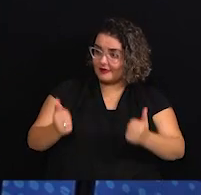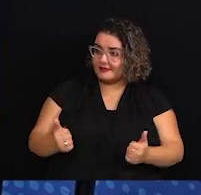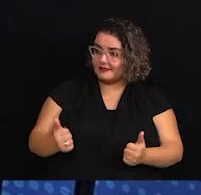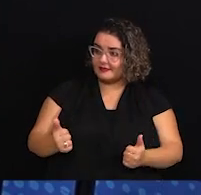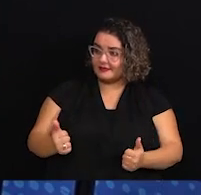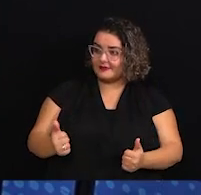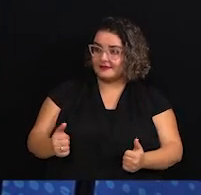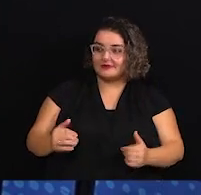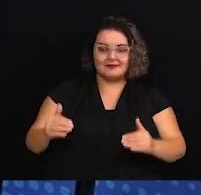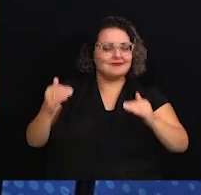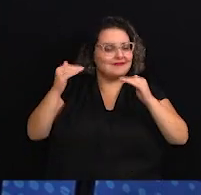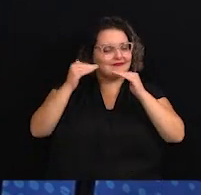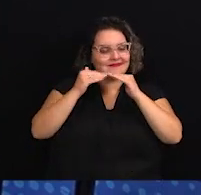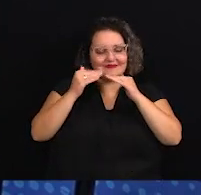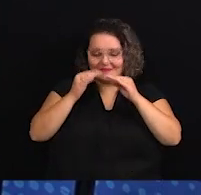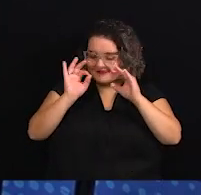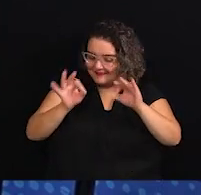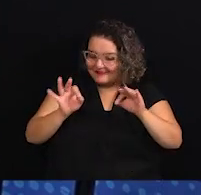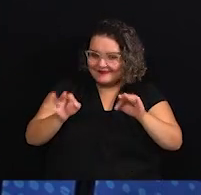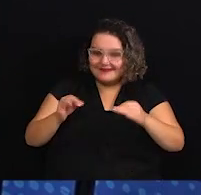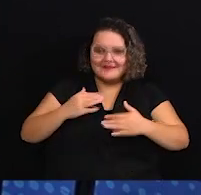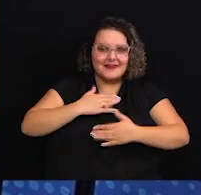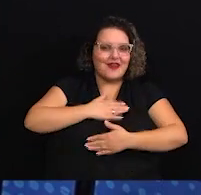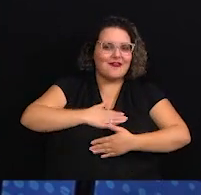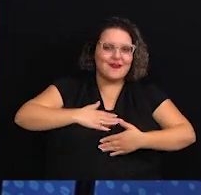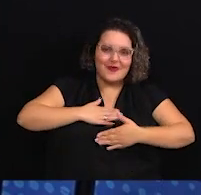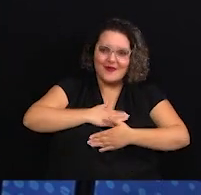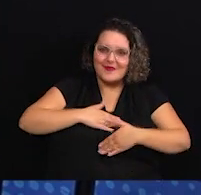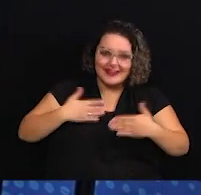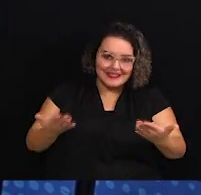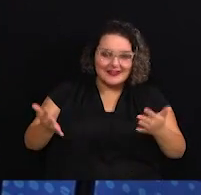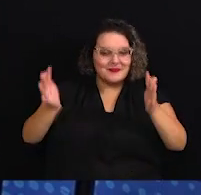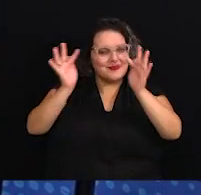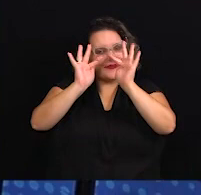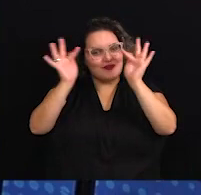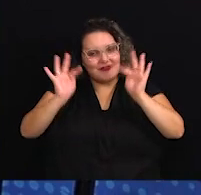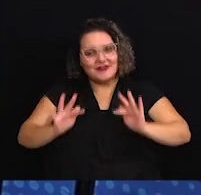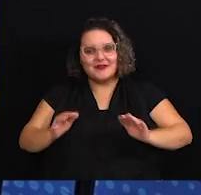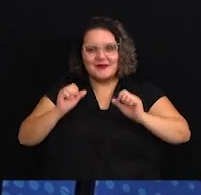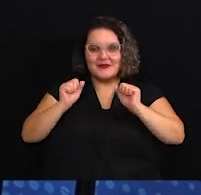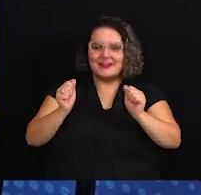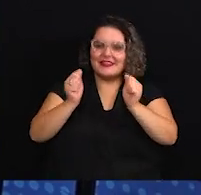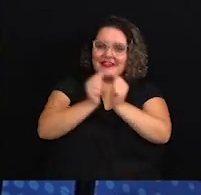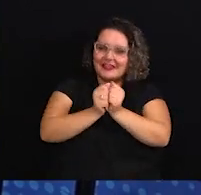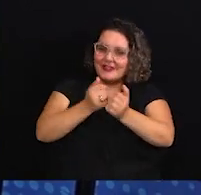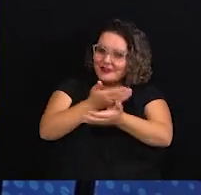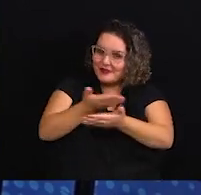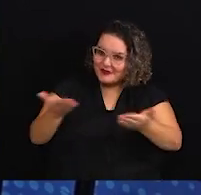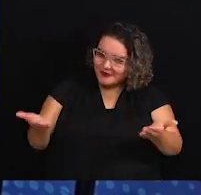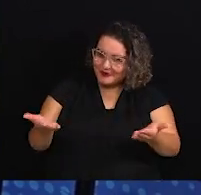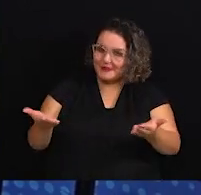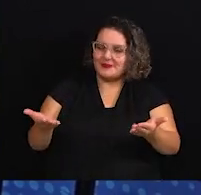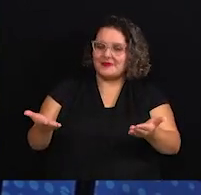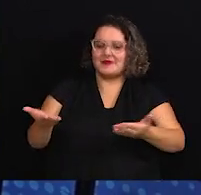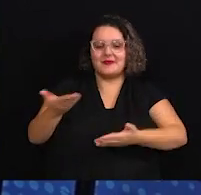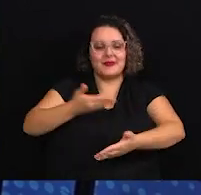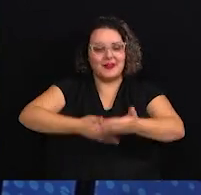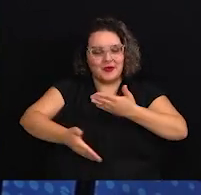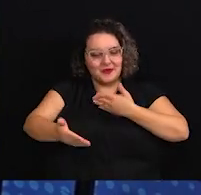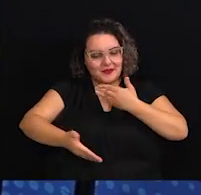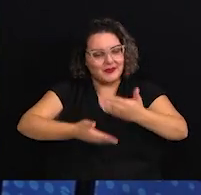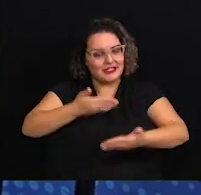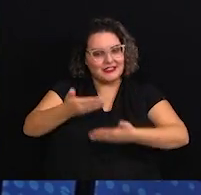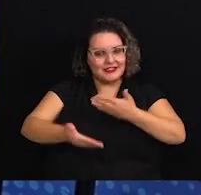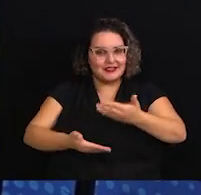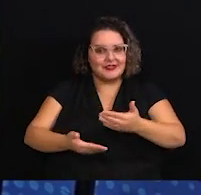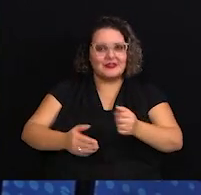combinado? Combinado, com certeza, foi um prazer. Fiquei muito feliz de poder estar aqui com vocês, de estar